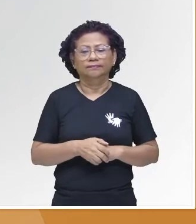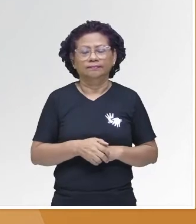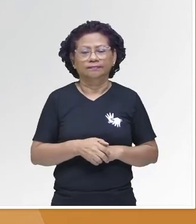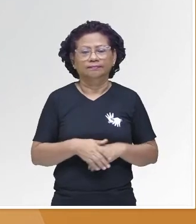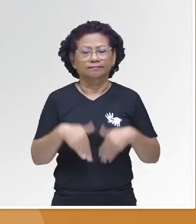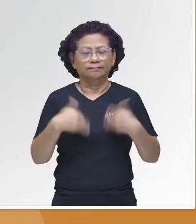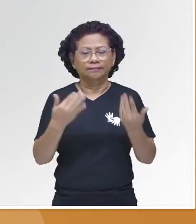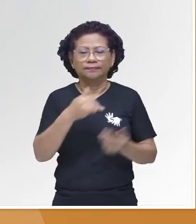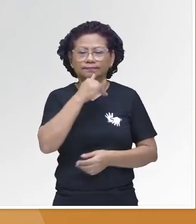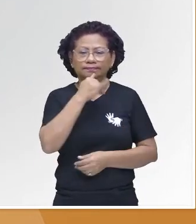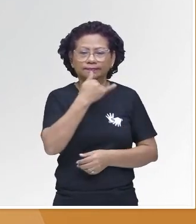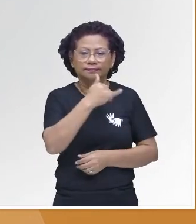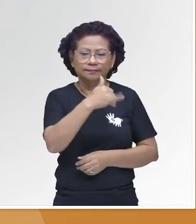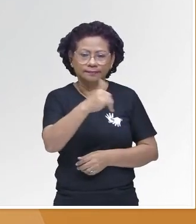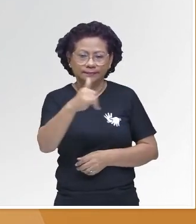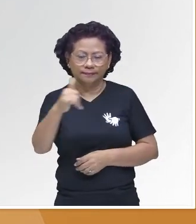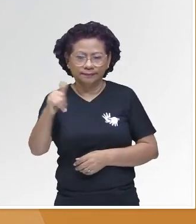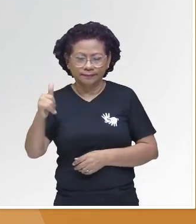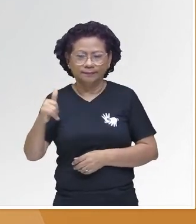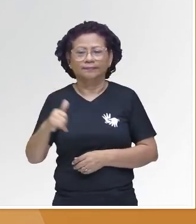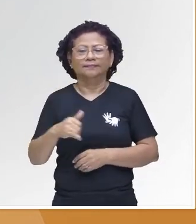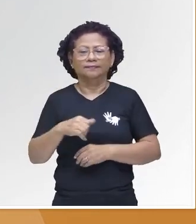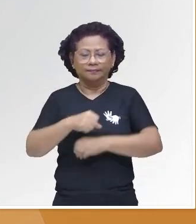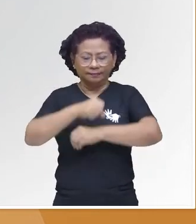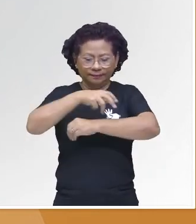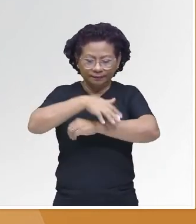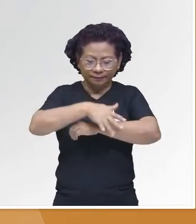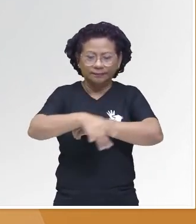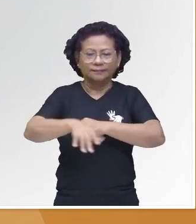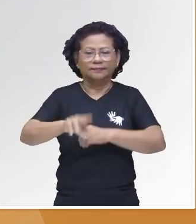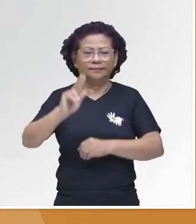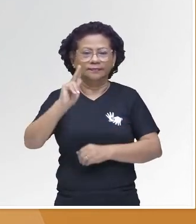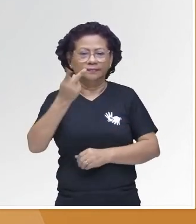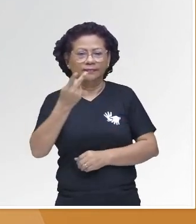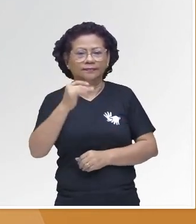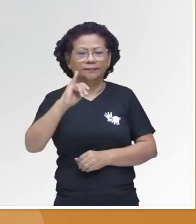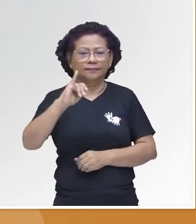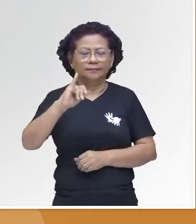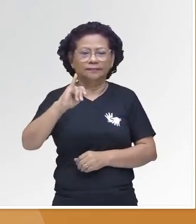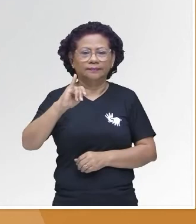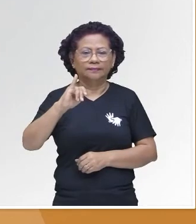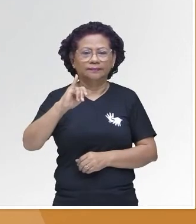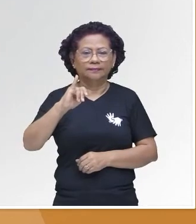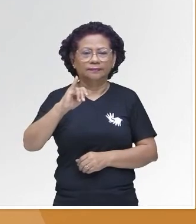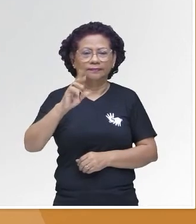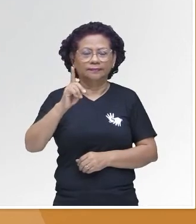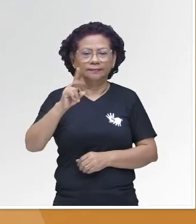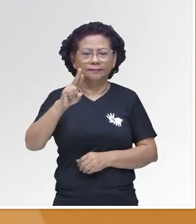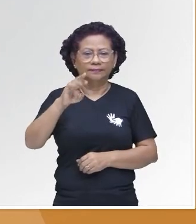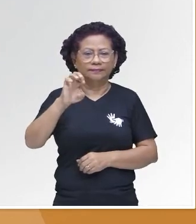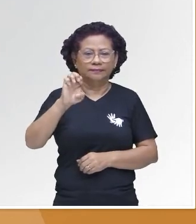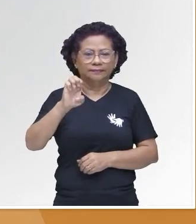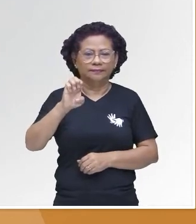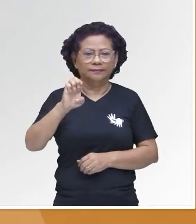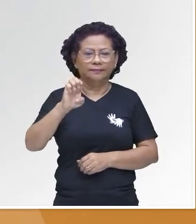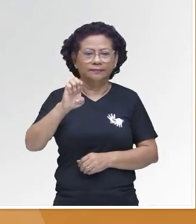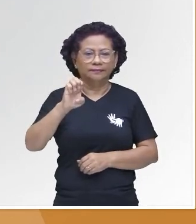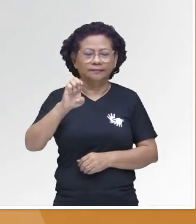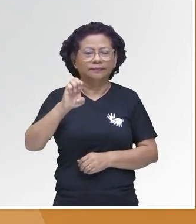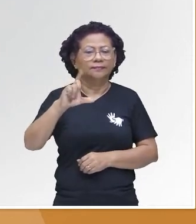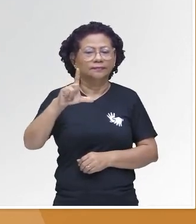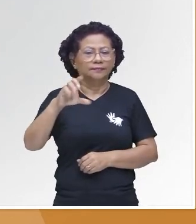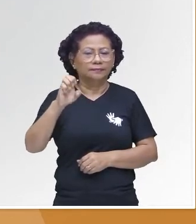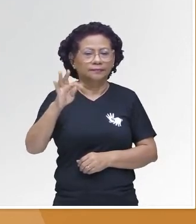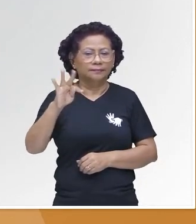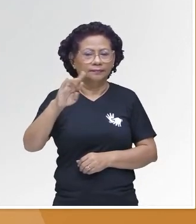energia hidrelétrica, hoje, como a gente vai ver no segundo momento da aula, também é muito utilizada aqui no nosso país.